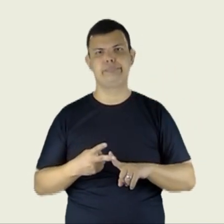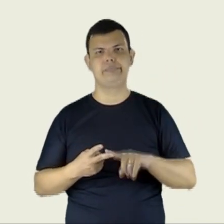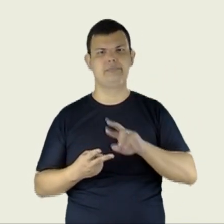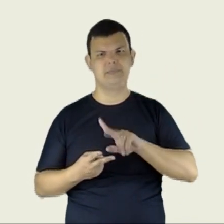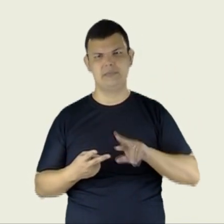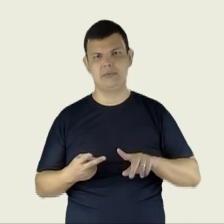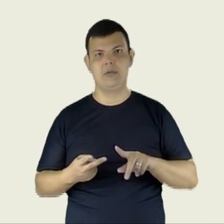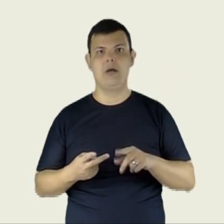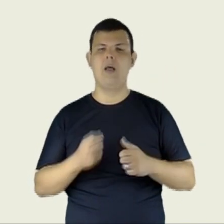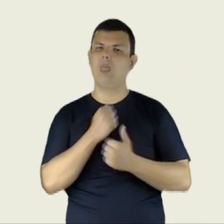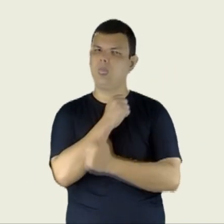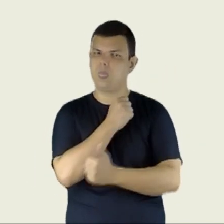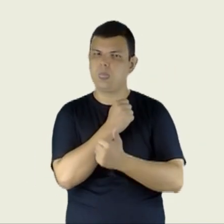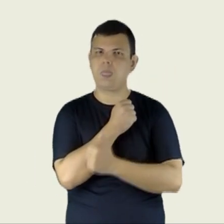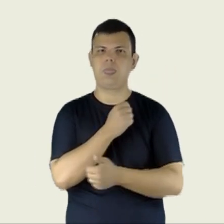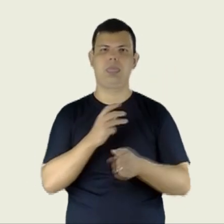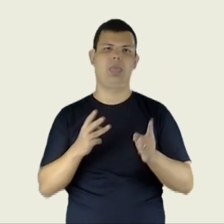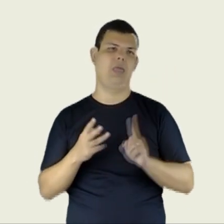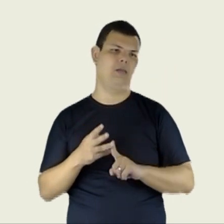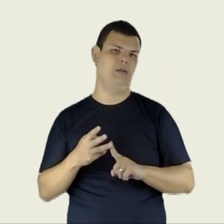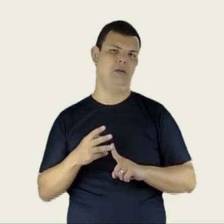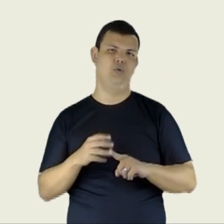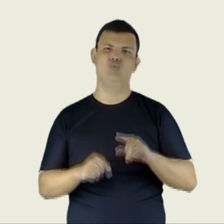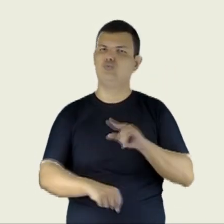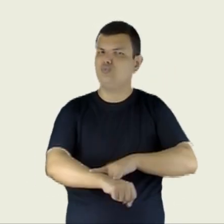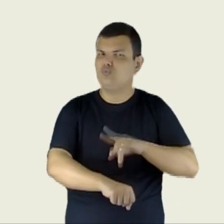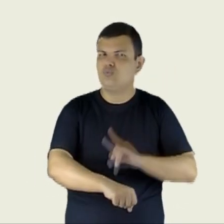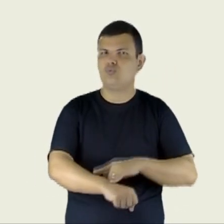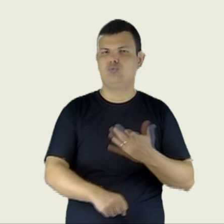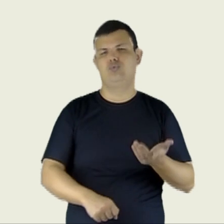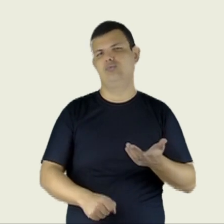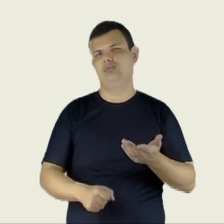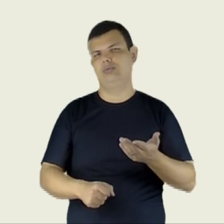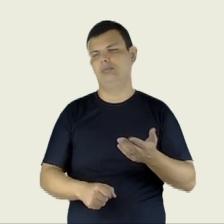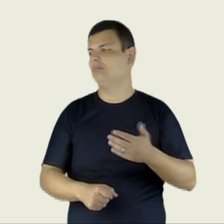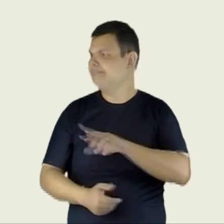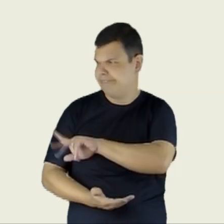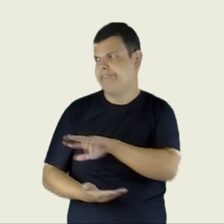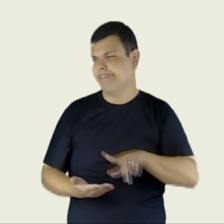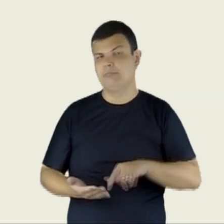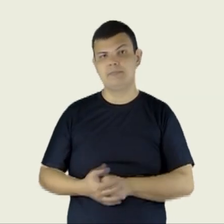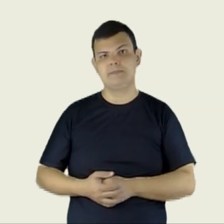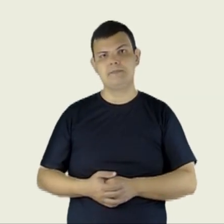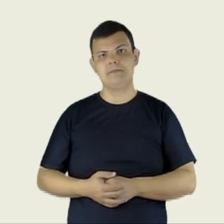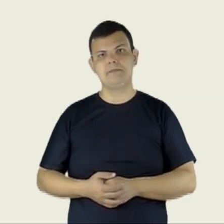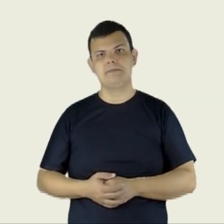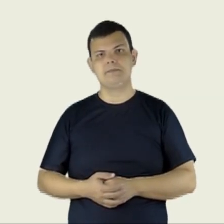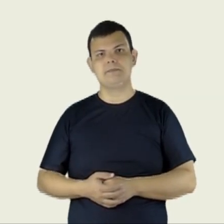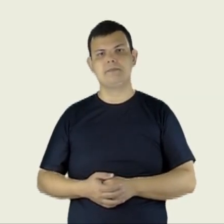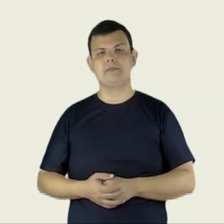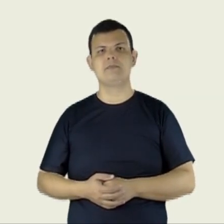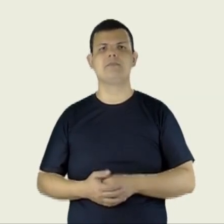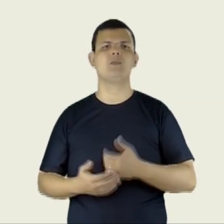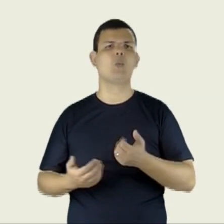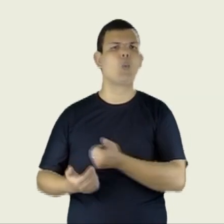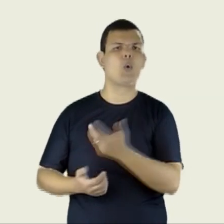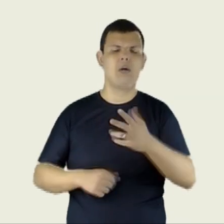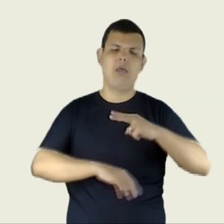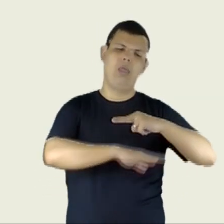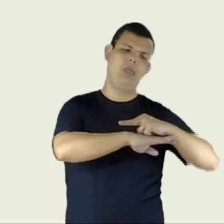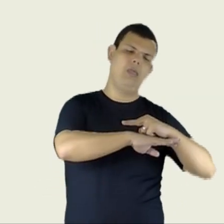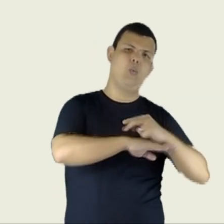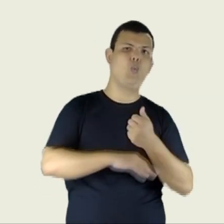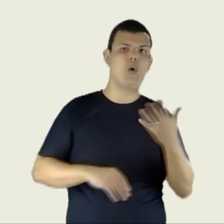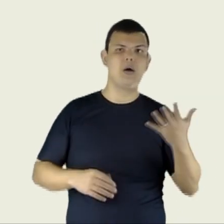suor, pelas fezes, a urina, tá? E quando a gente está em repouso, quanto a gente perde com a transpiração? Em mais ou